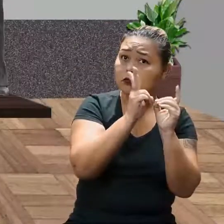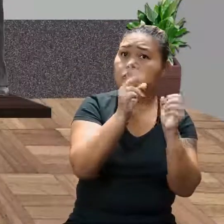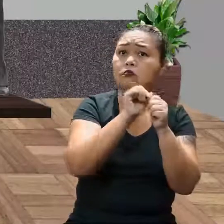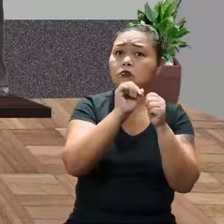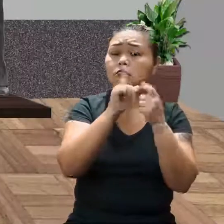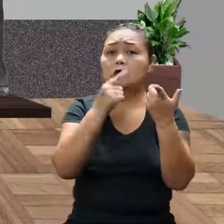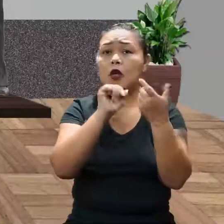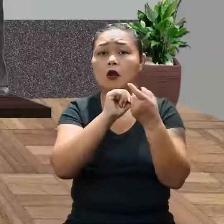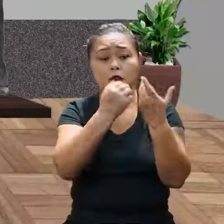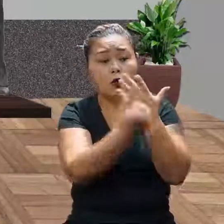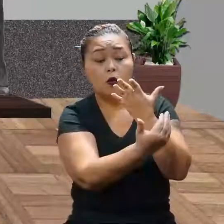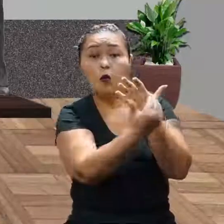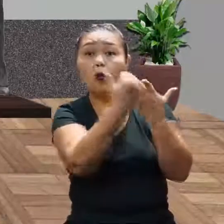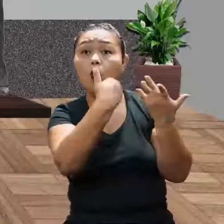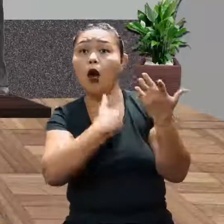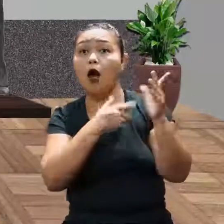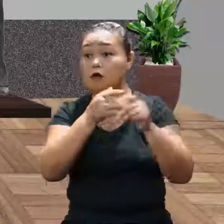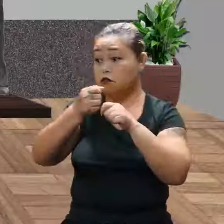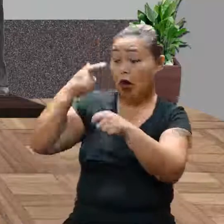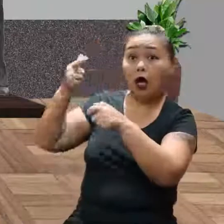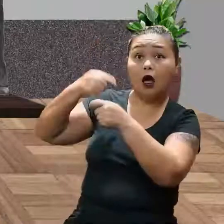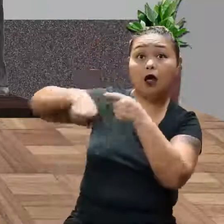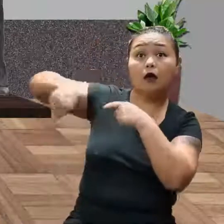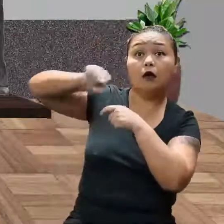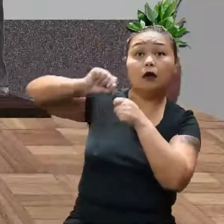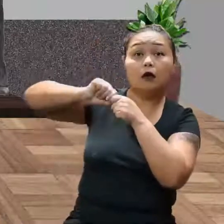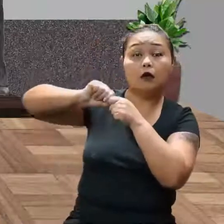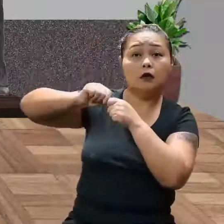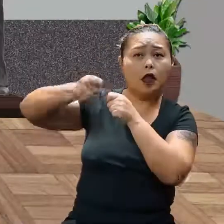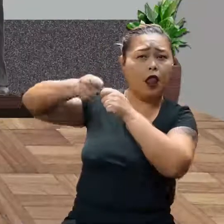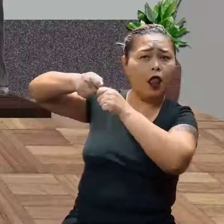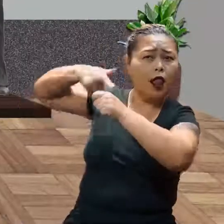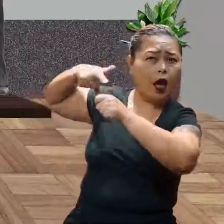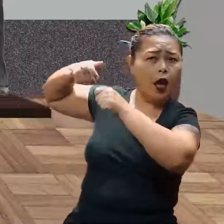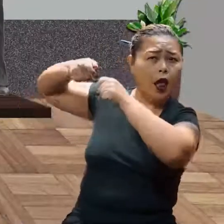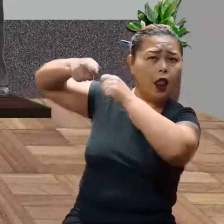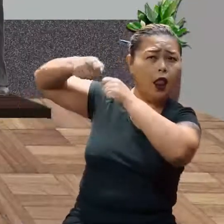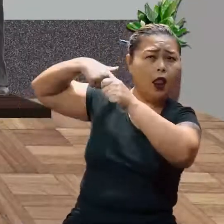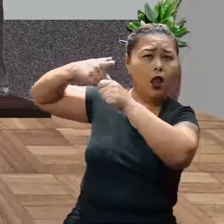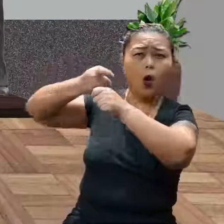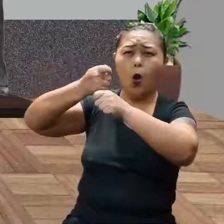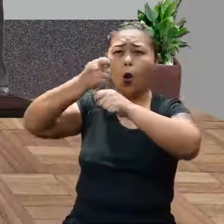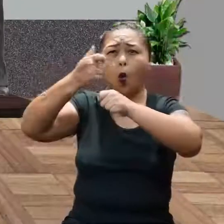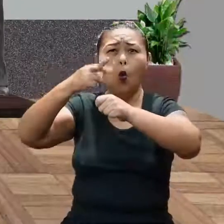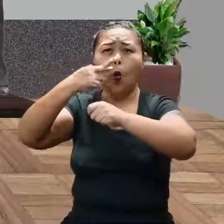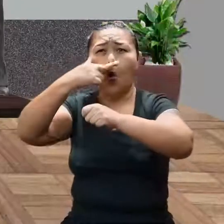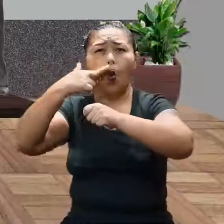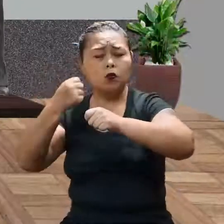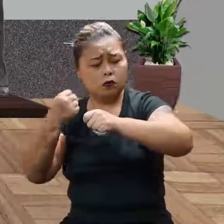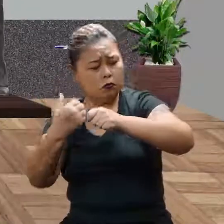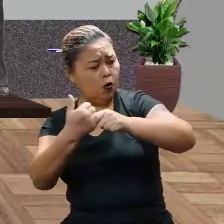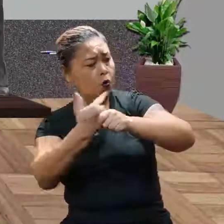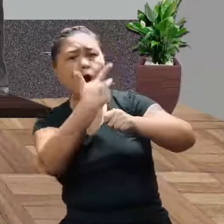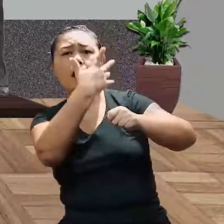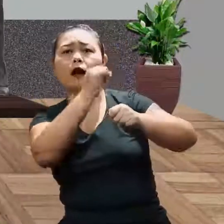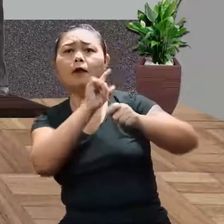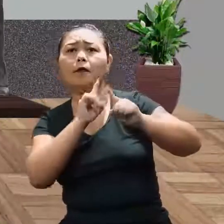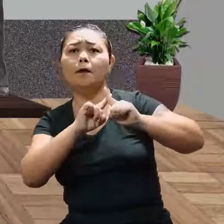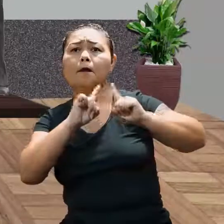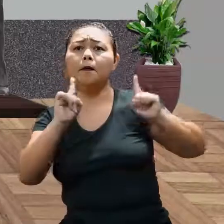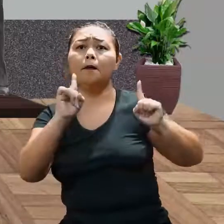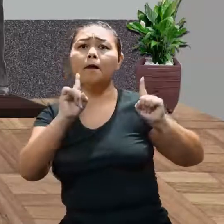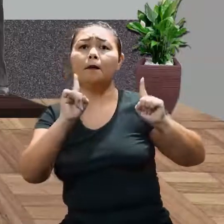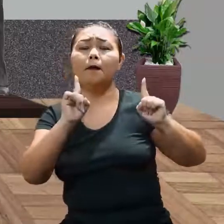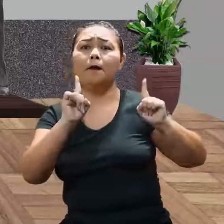principalmente os Nhambiquaras, que atacaram Rondon. A flechada, Rondon quase é atingido, mas Rondon